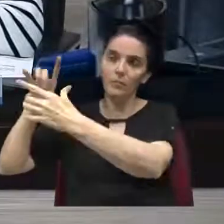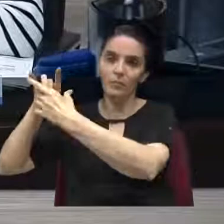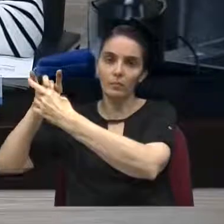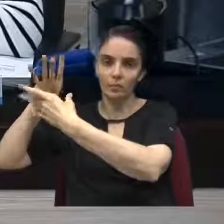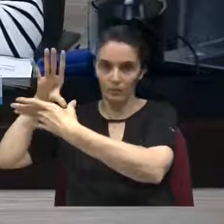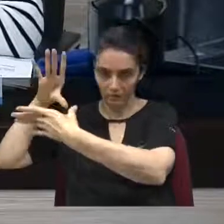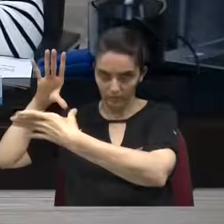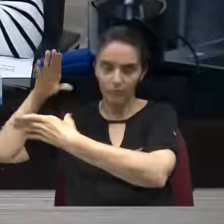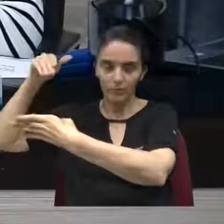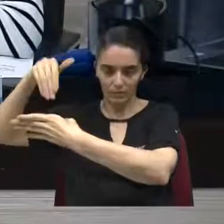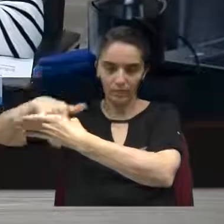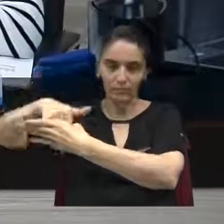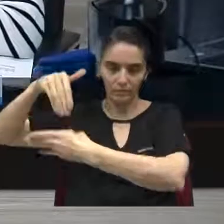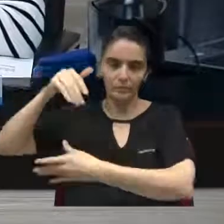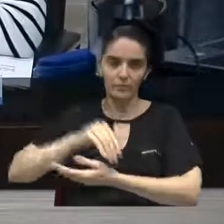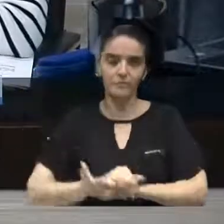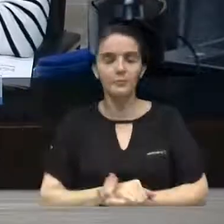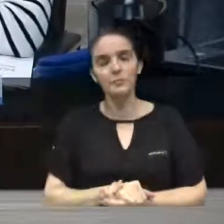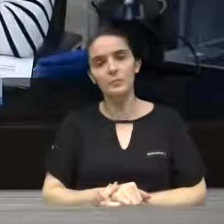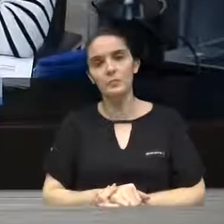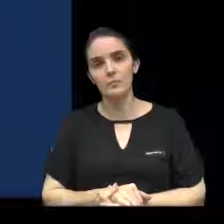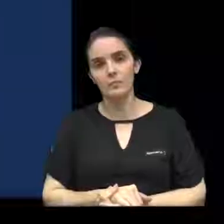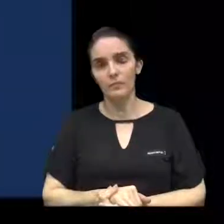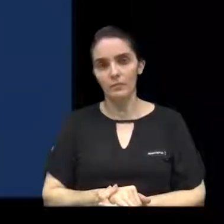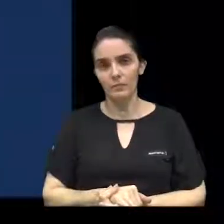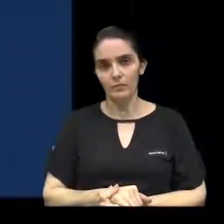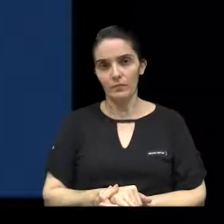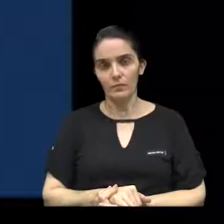agora sim está aberto. Senhores vereadores, votem.